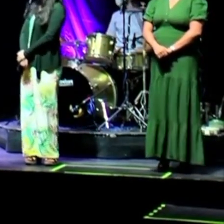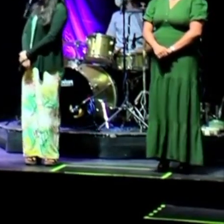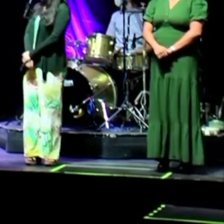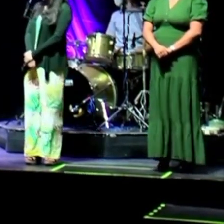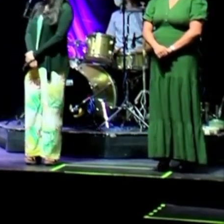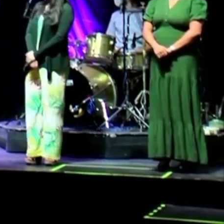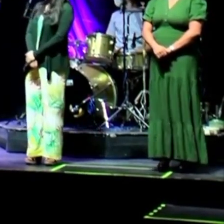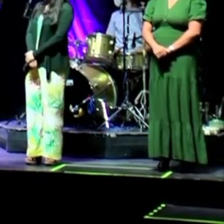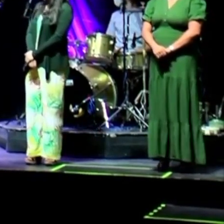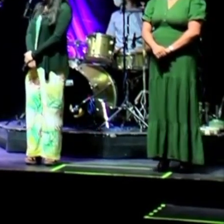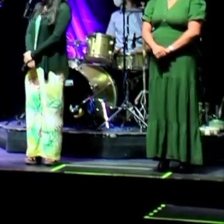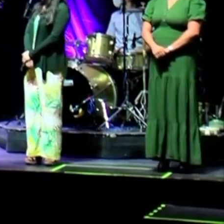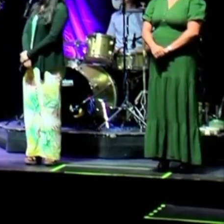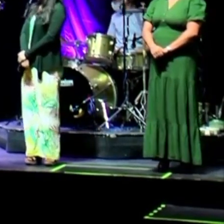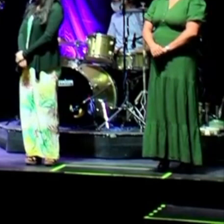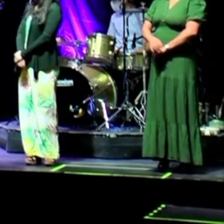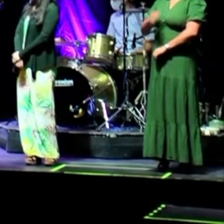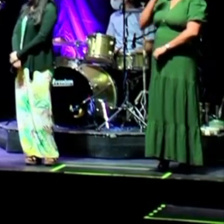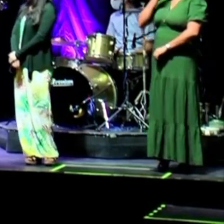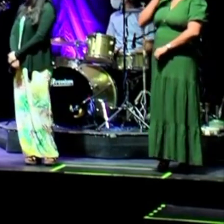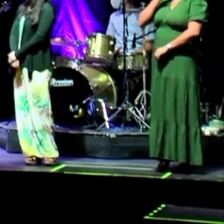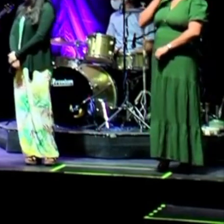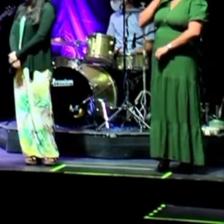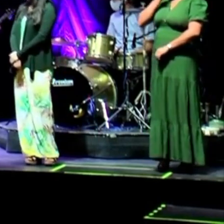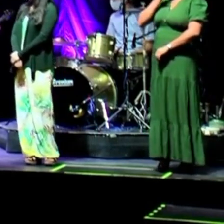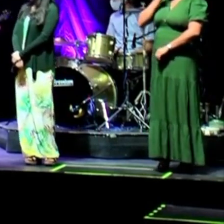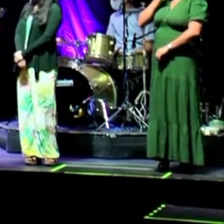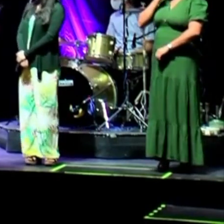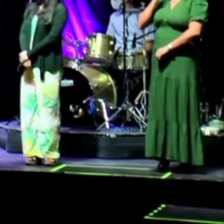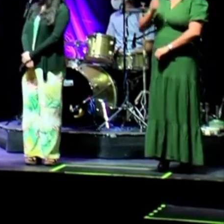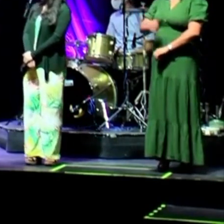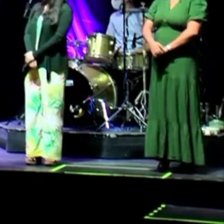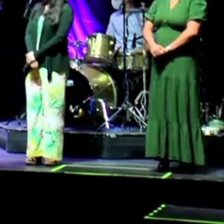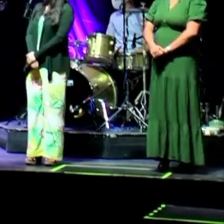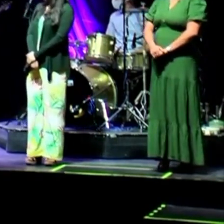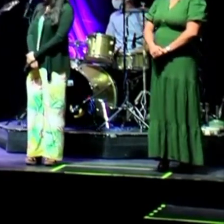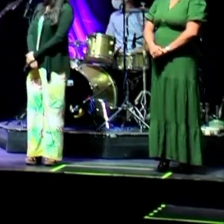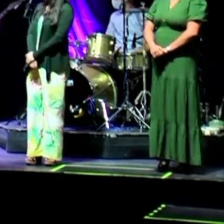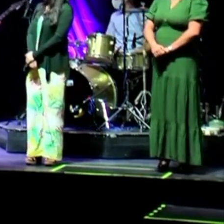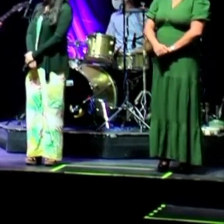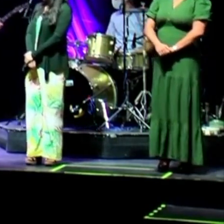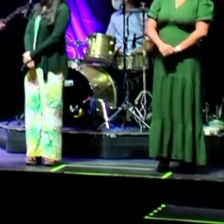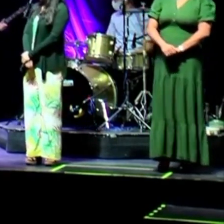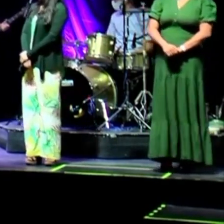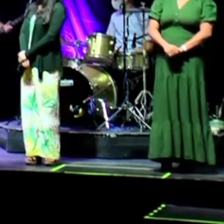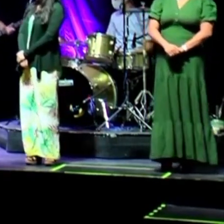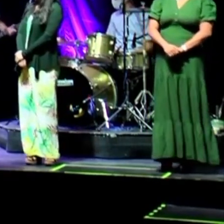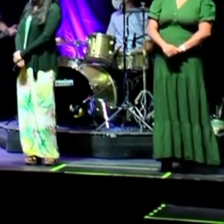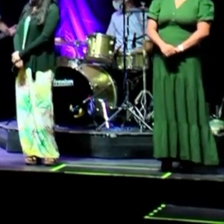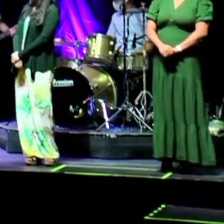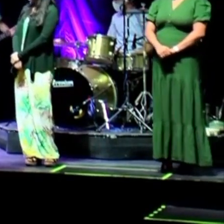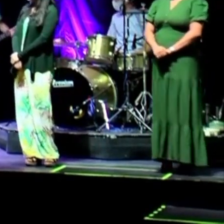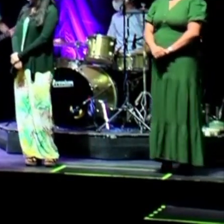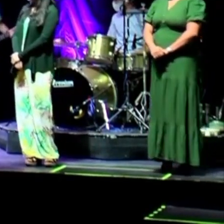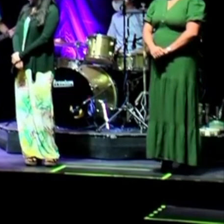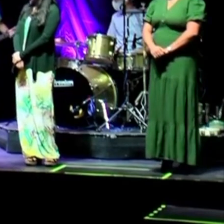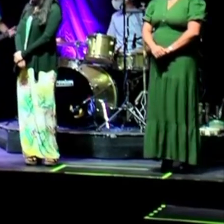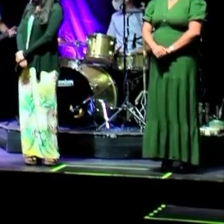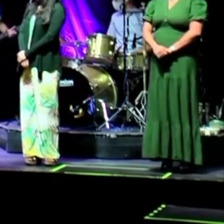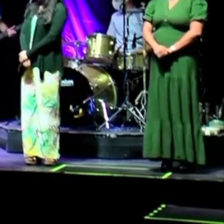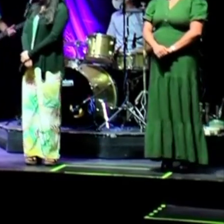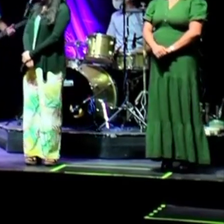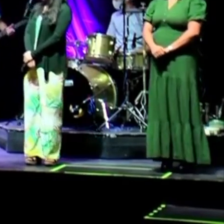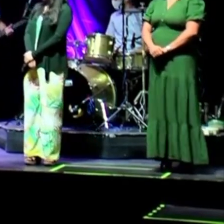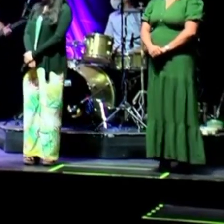igreja louvar, exaltar, engrandecer o nome desse Deus maravilhoso que nos uniu, que